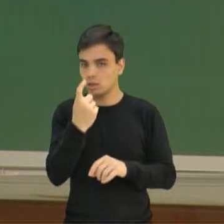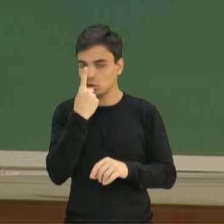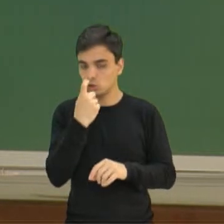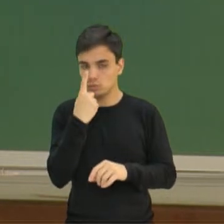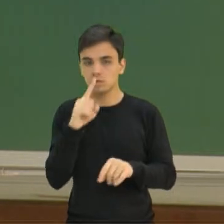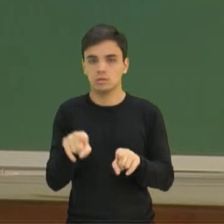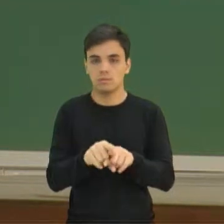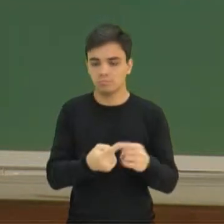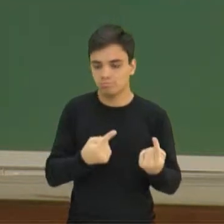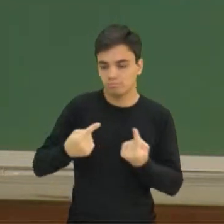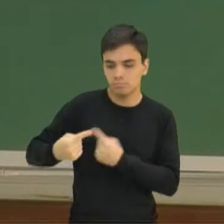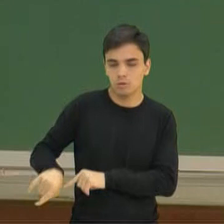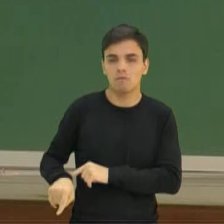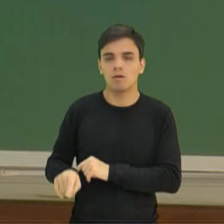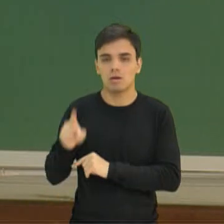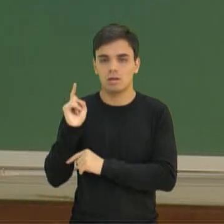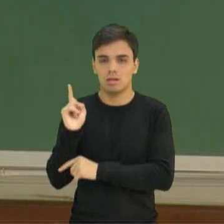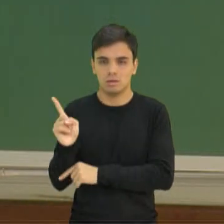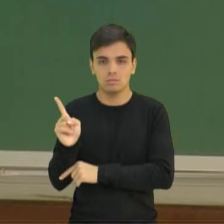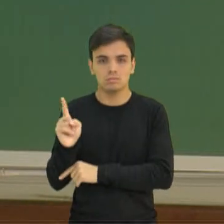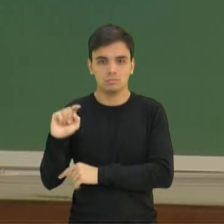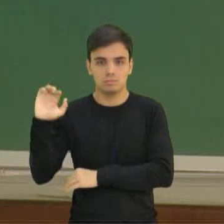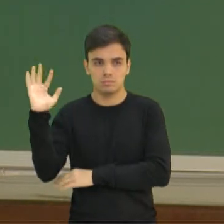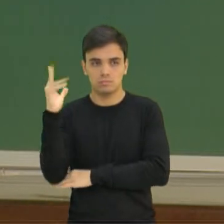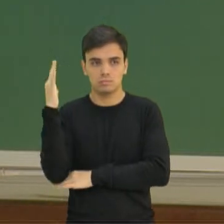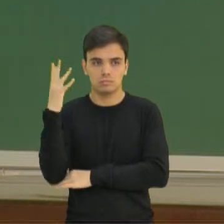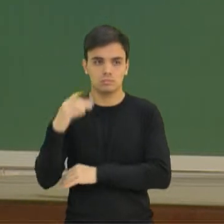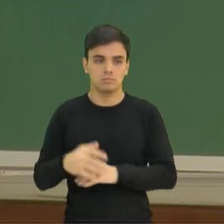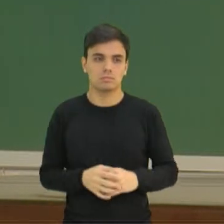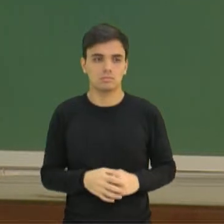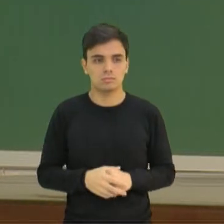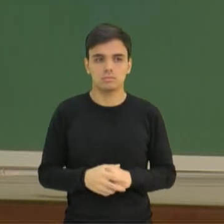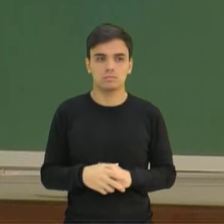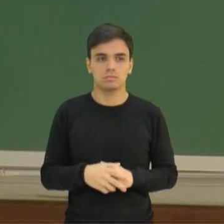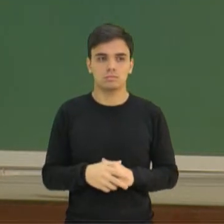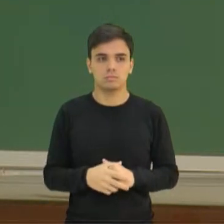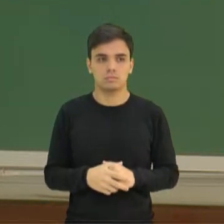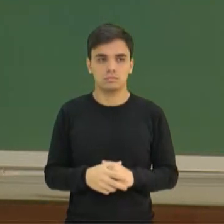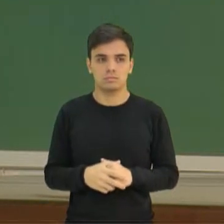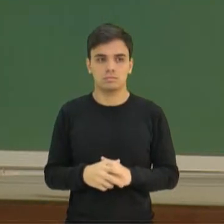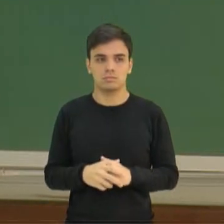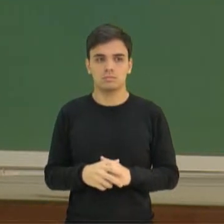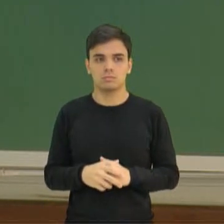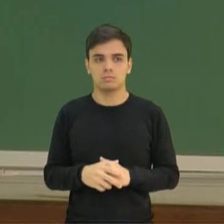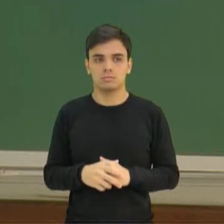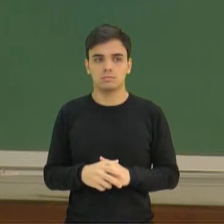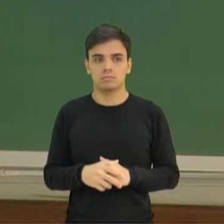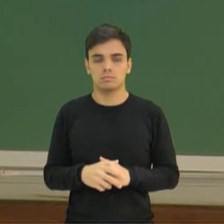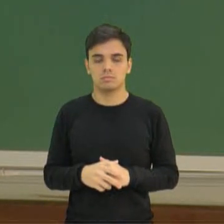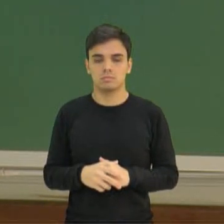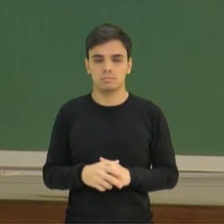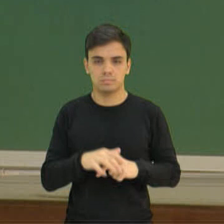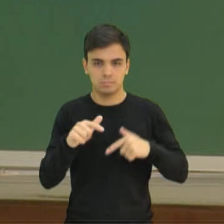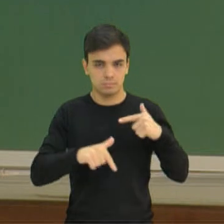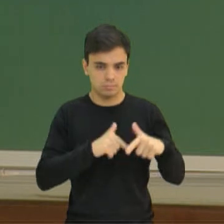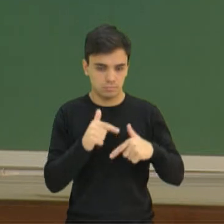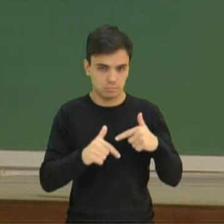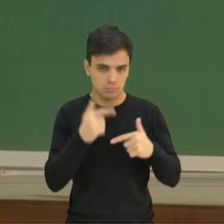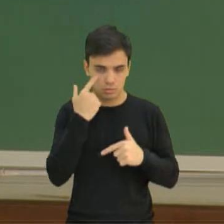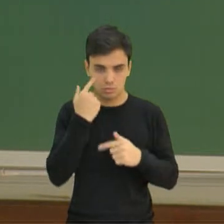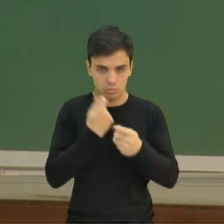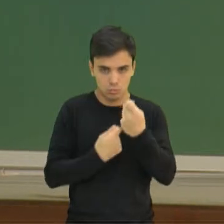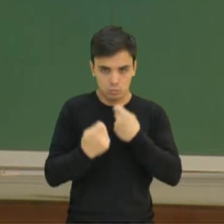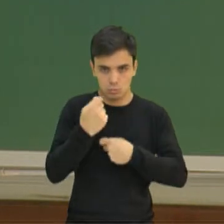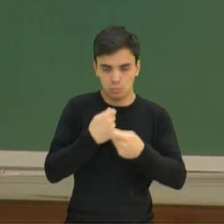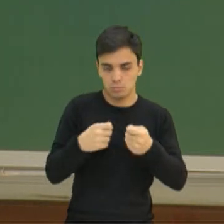ambiental naquele meio natural, certo? Em Fernando de Noronha nós temos essas características. E aí, aumento do volume de esgoto, se eu